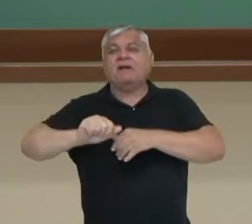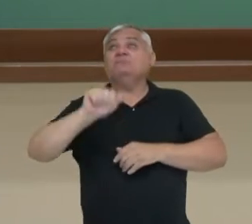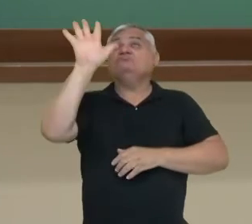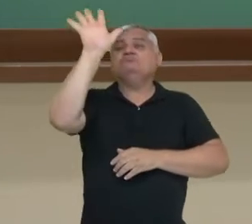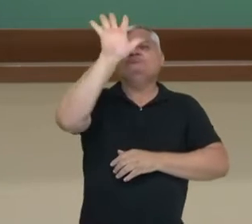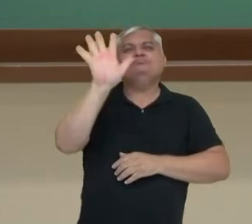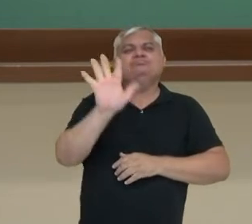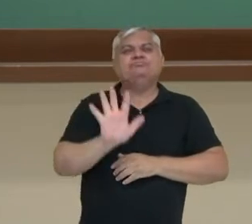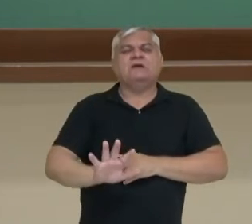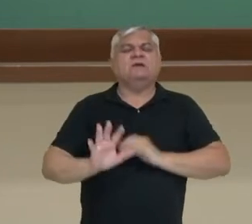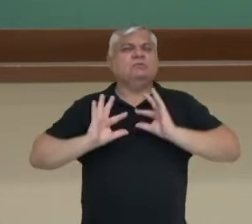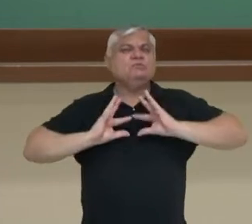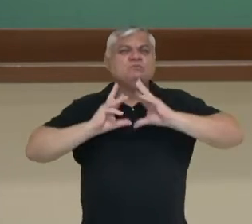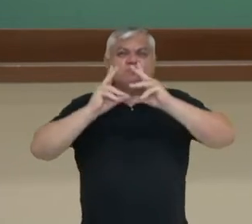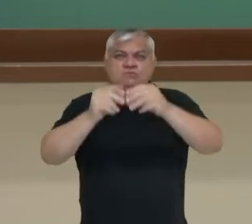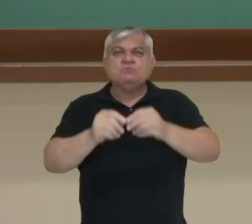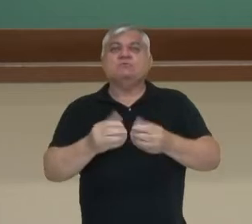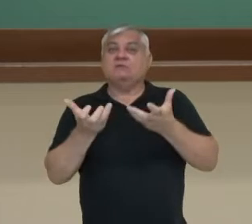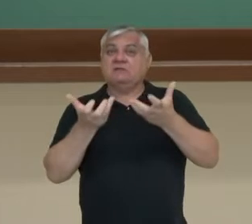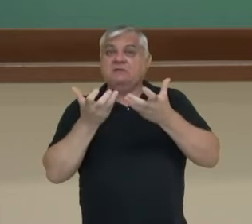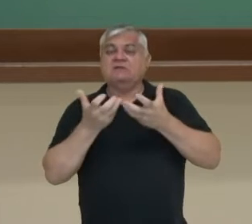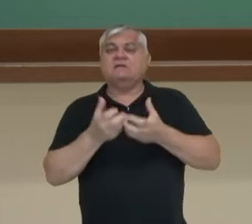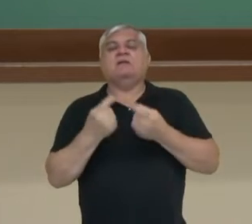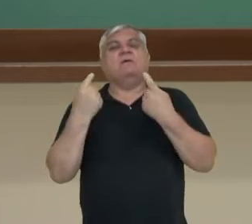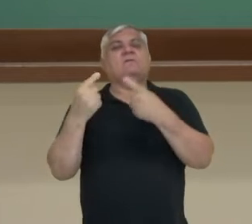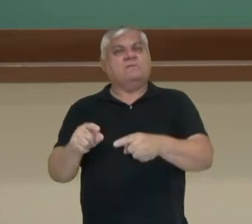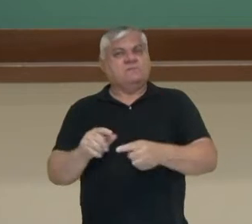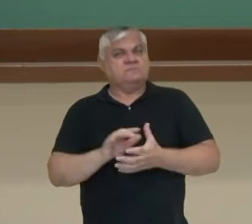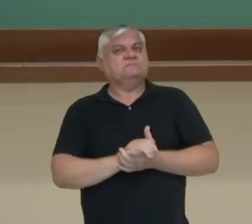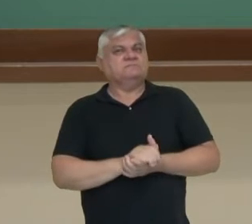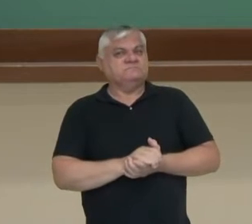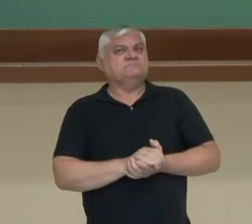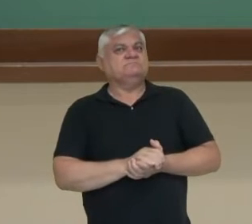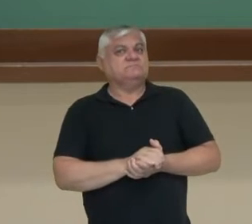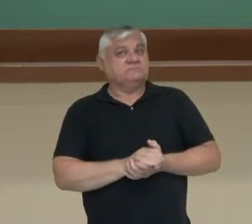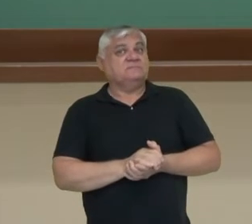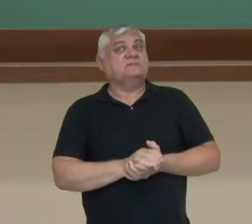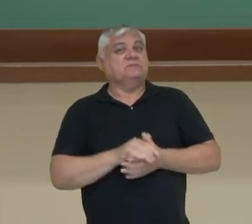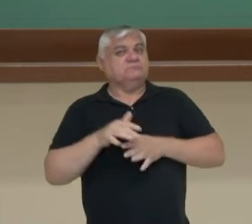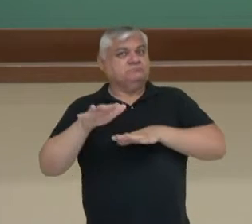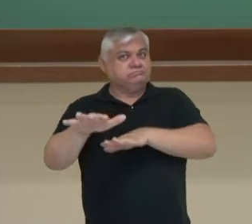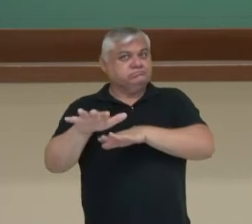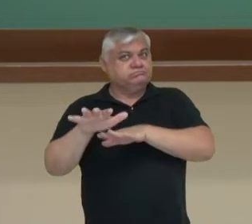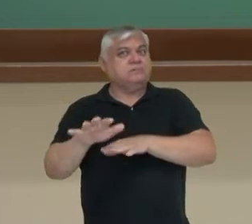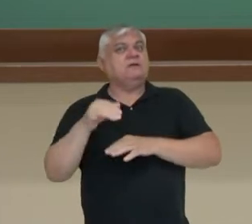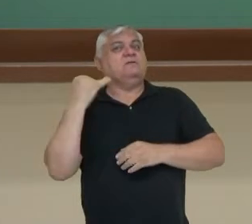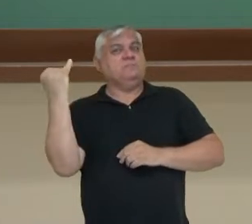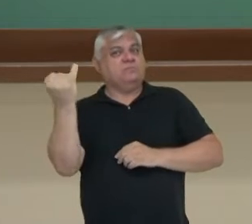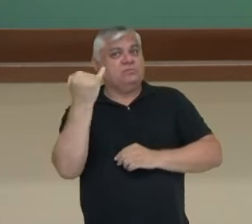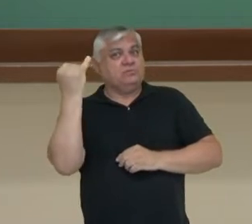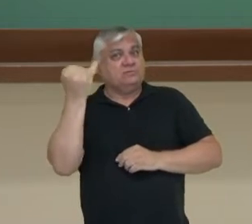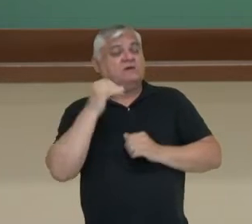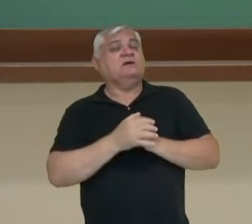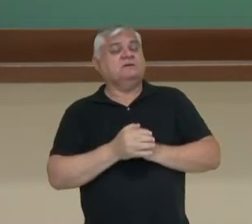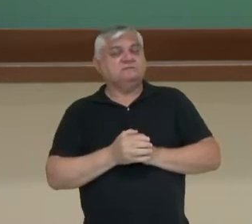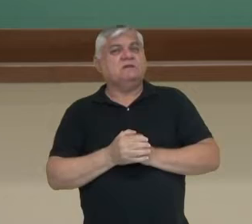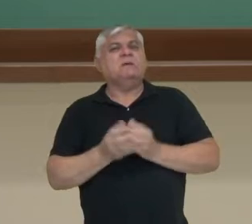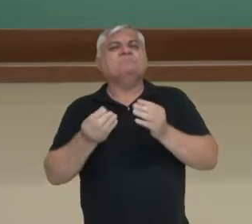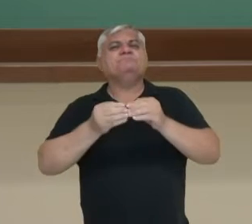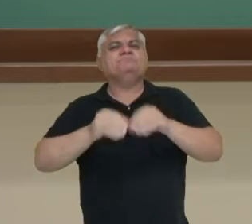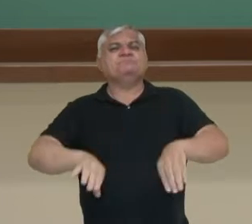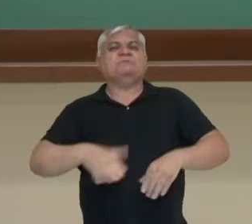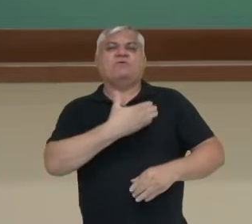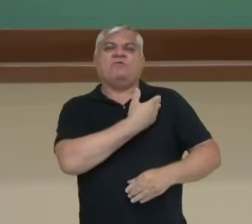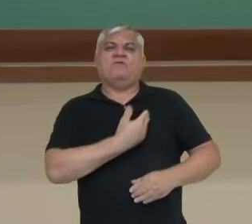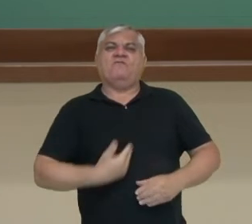justamente para uma anistia ampla, geral e restrita. Essas manifestações foram muito importantes aí para prejudicar o